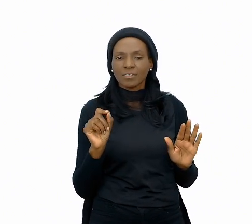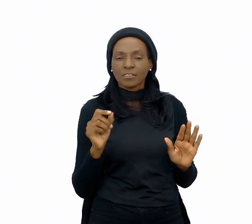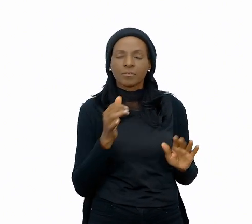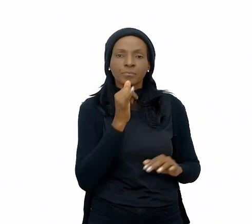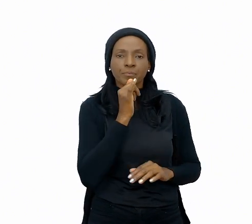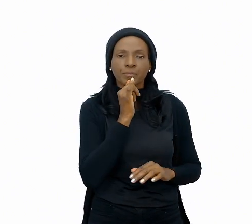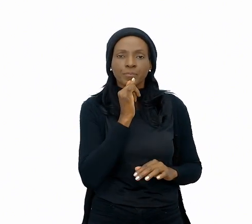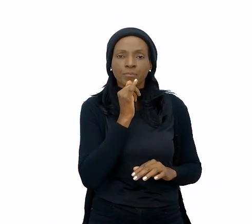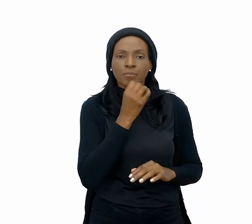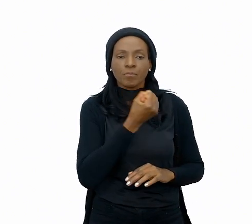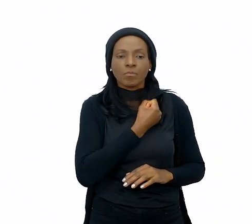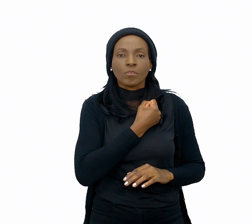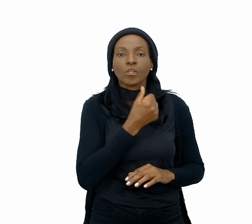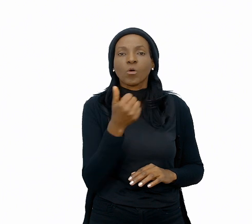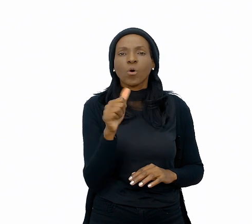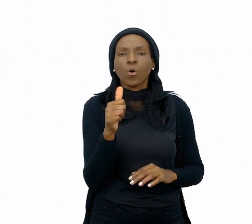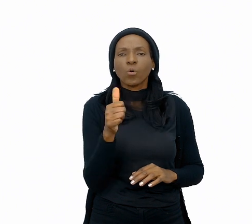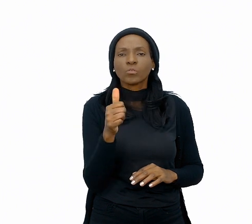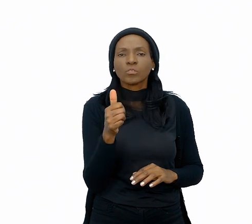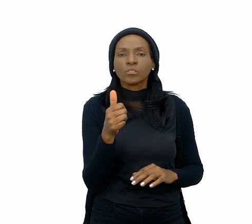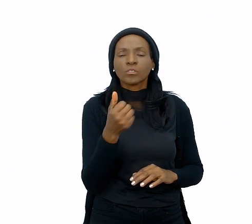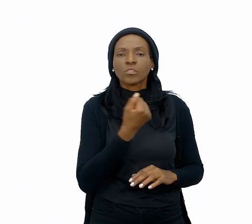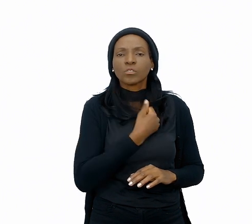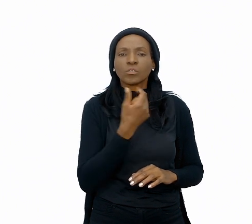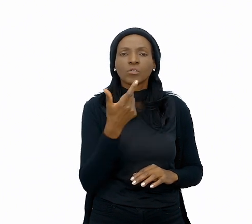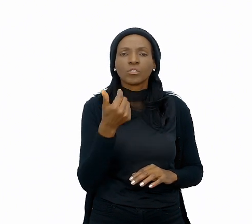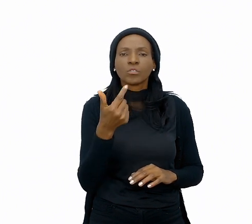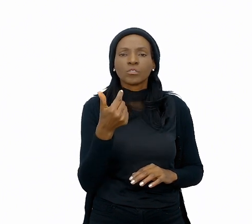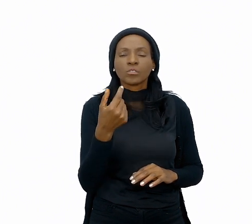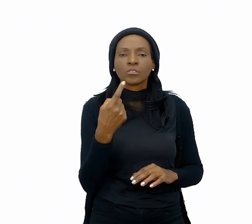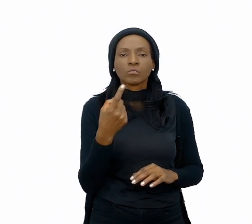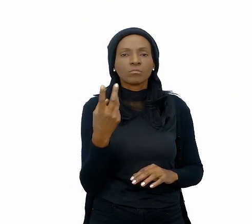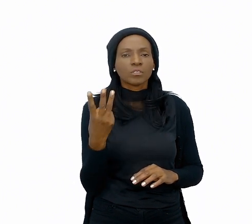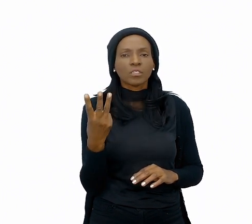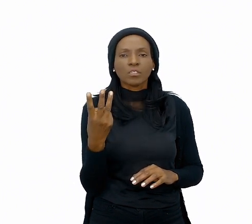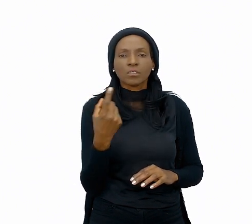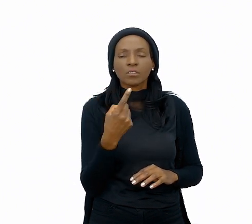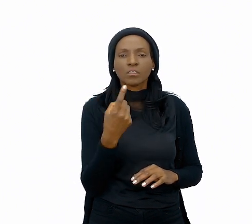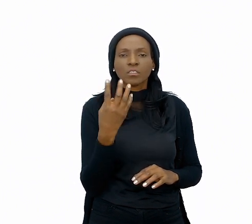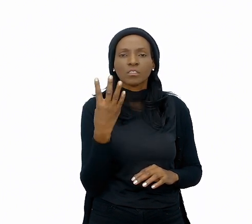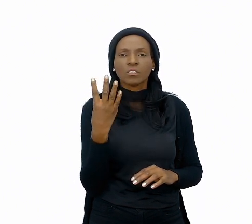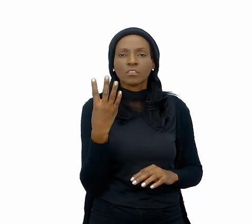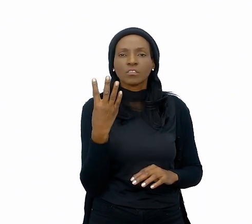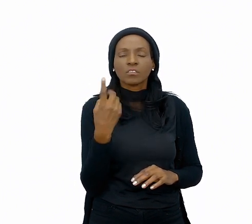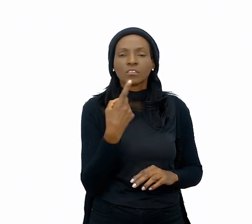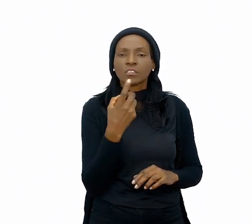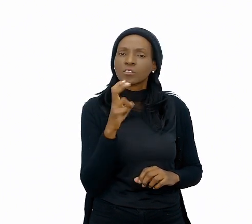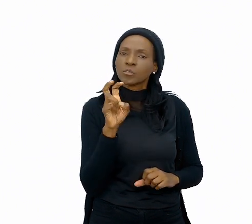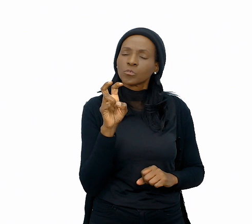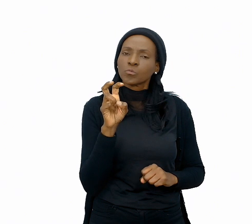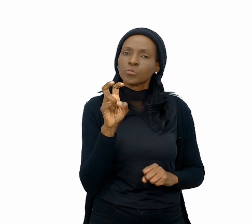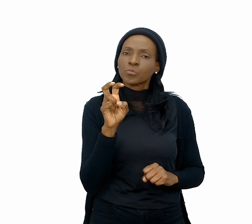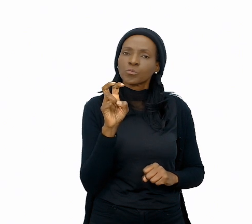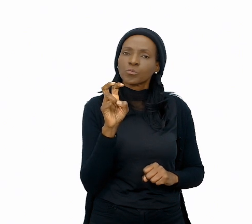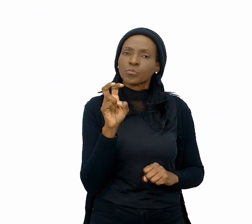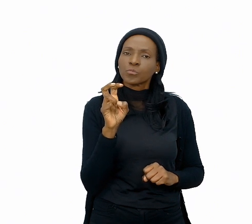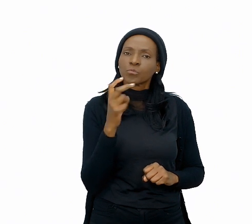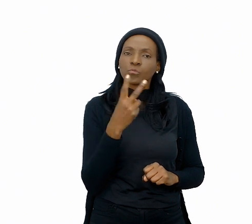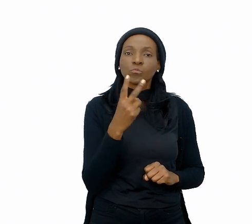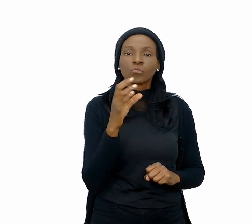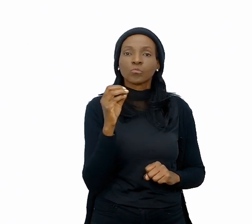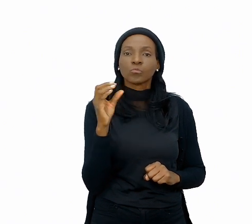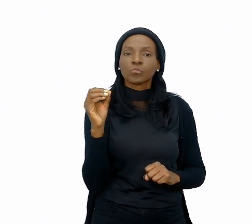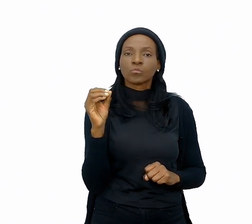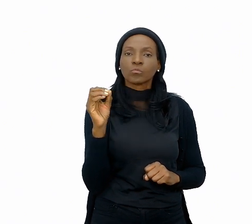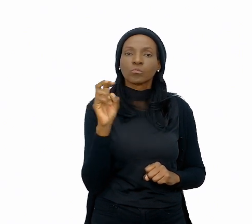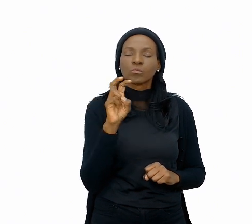por exemplo, o número 11, o 12, o 13, o 14, o 15, o